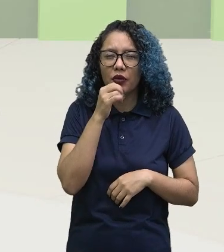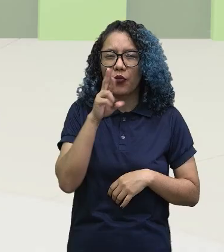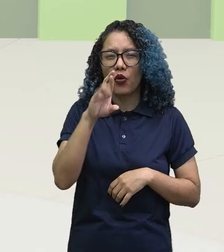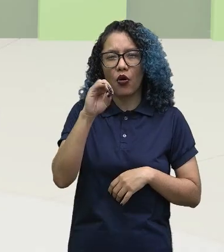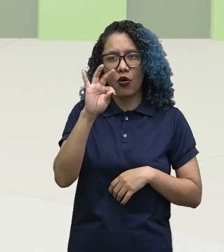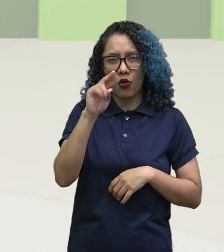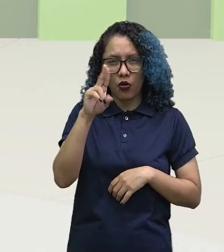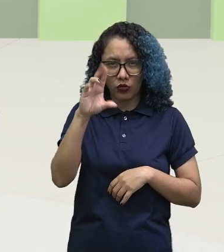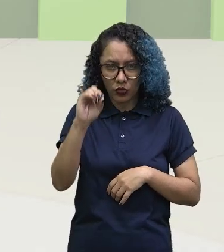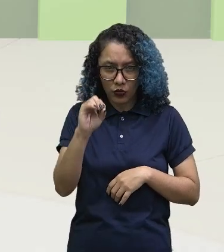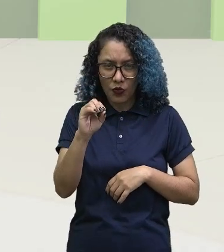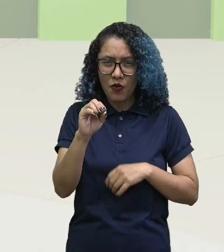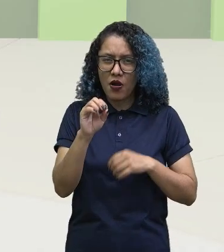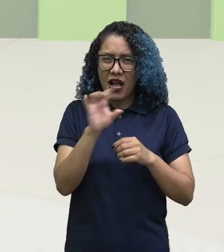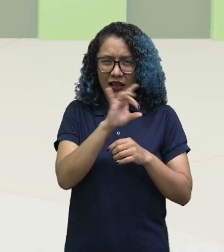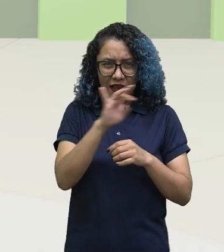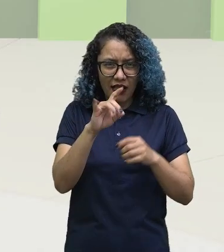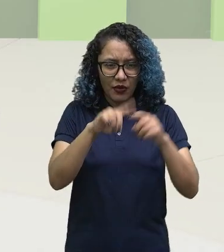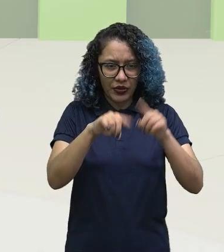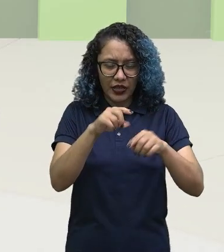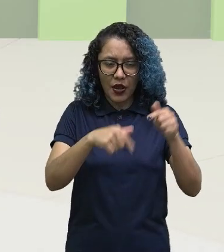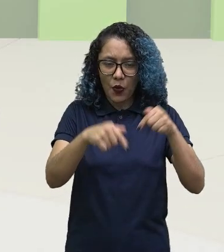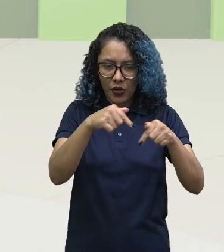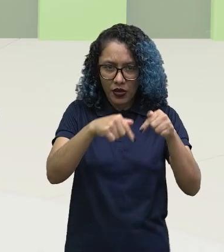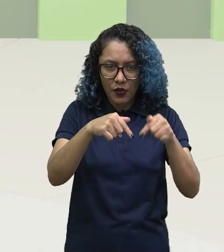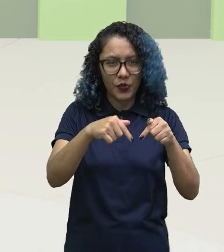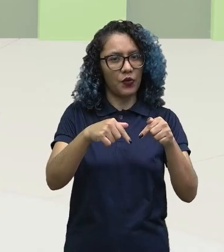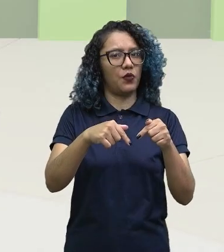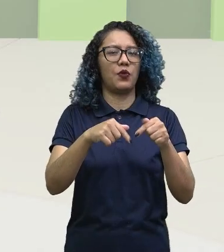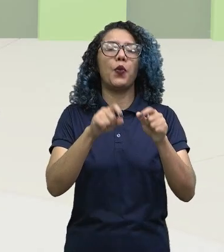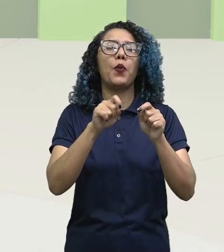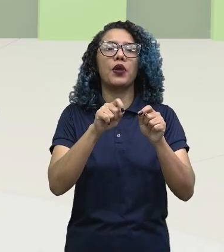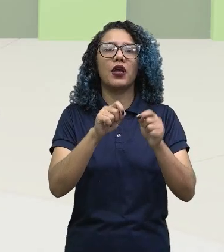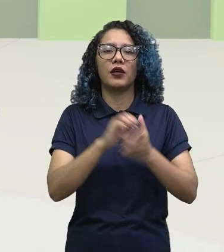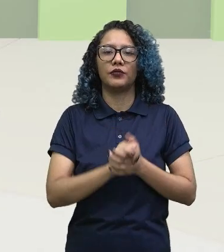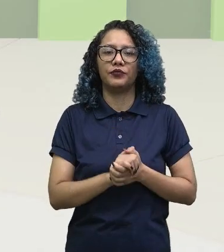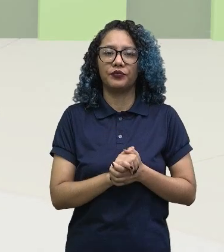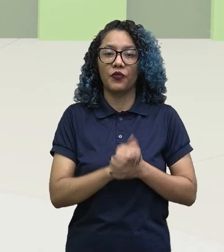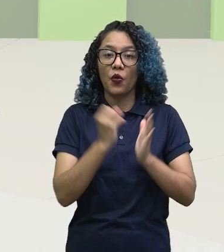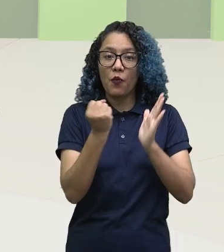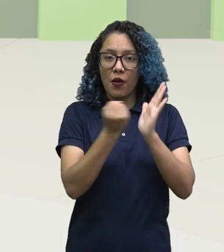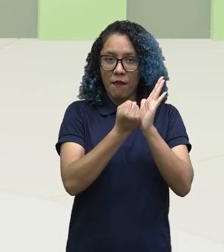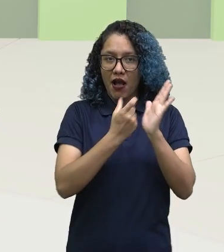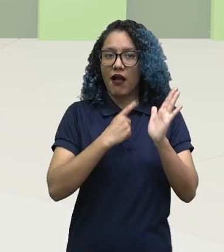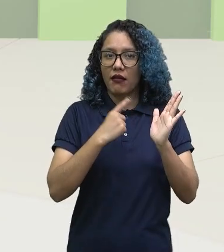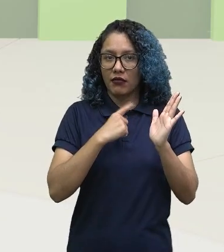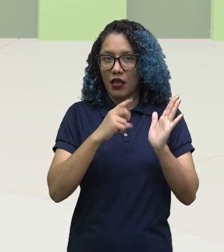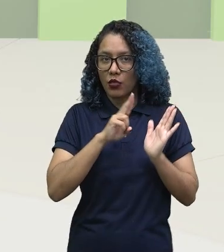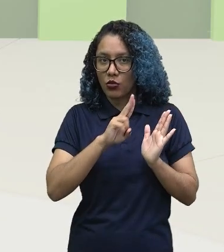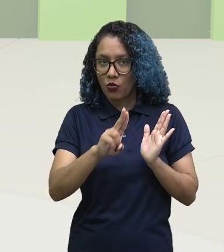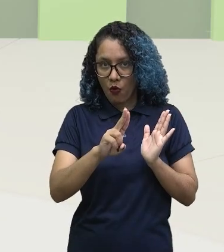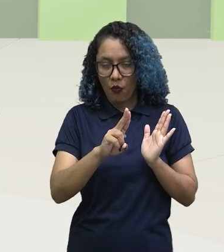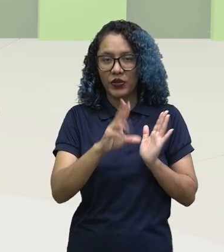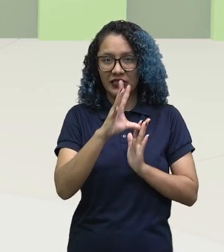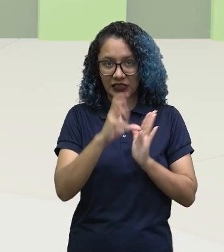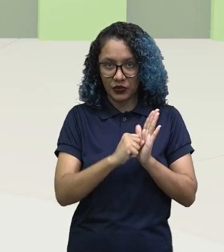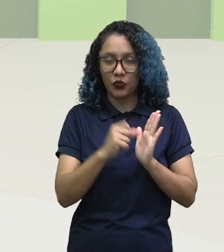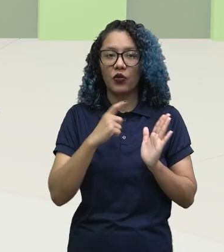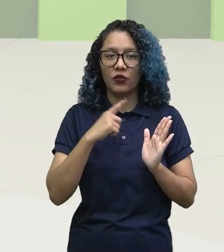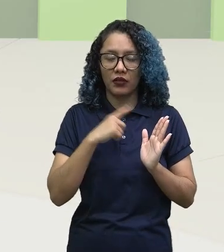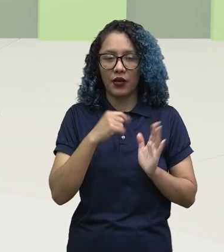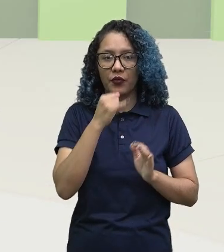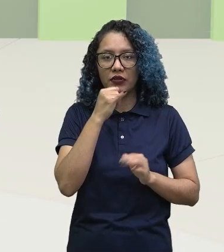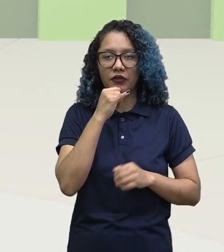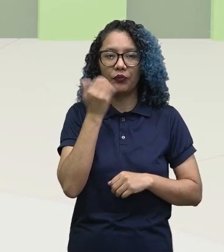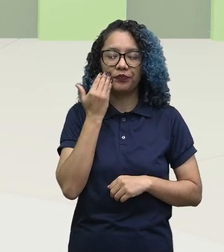cada produto químico que a gente vai ver, ele tem uma especificação, né? Então, aqui, como você